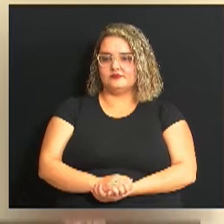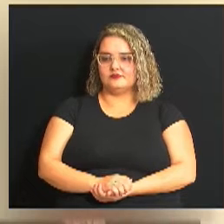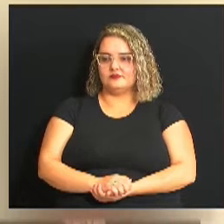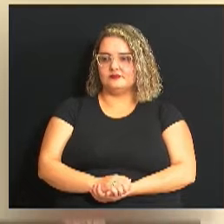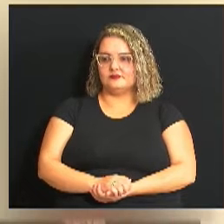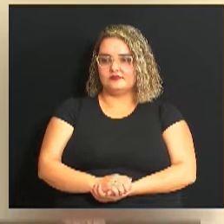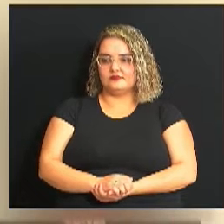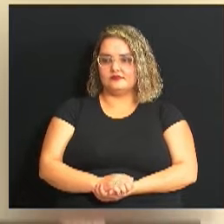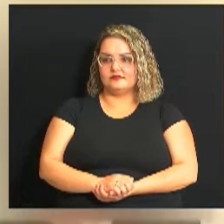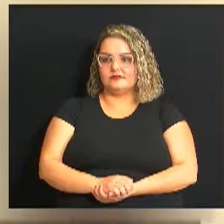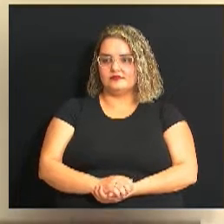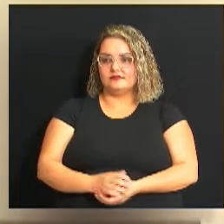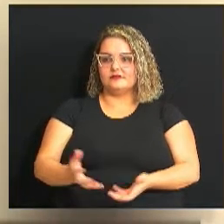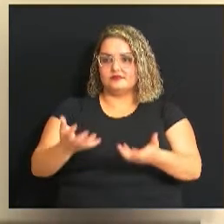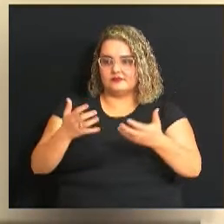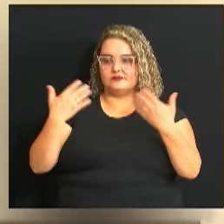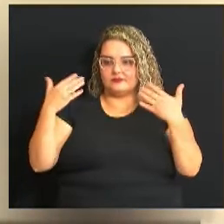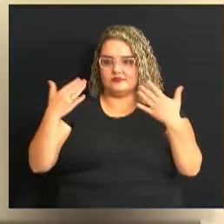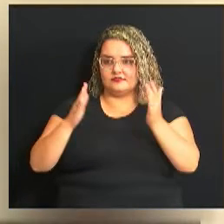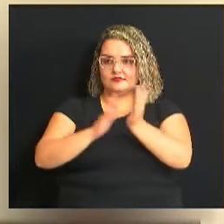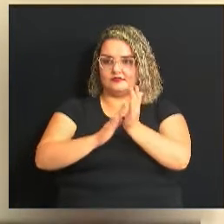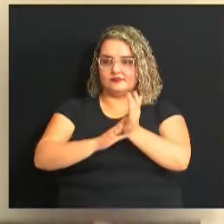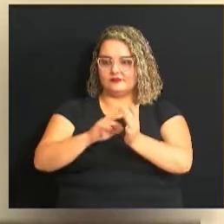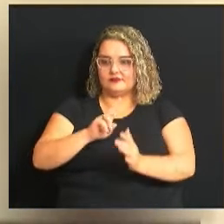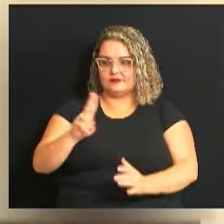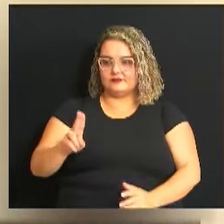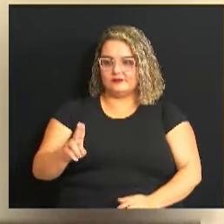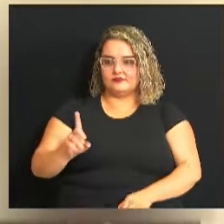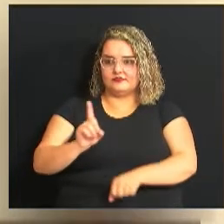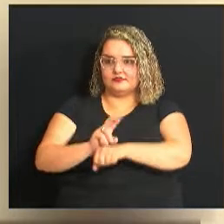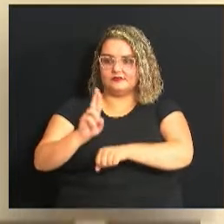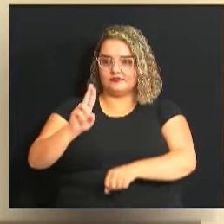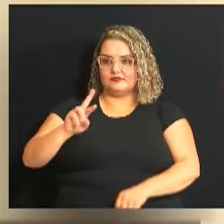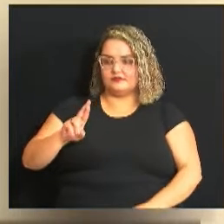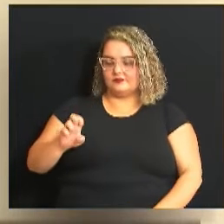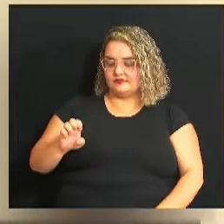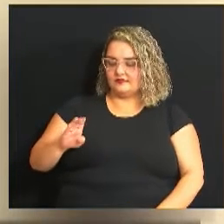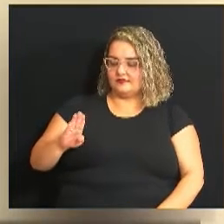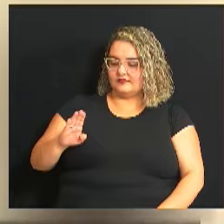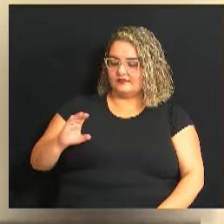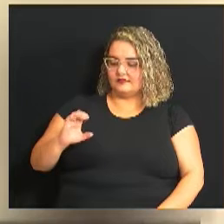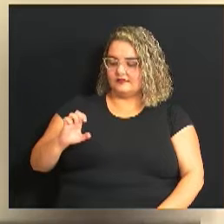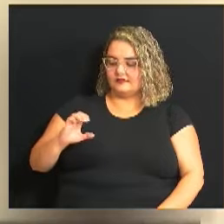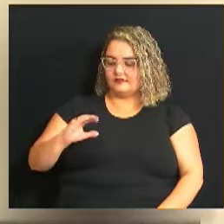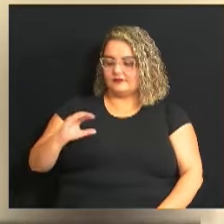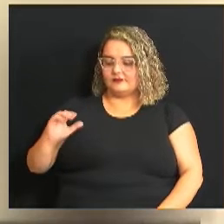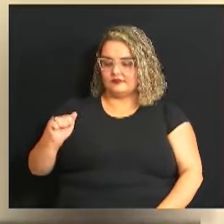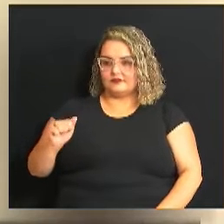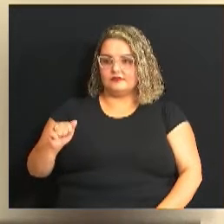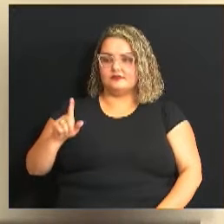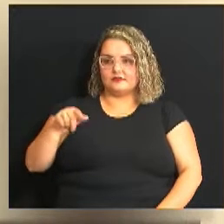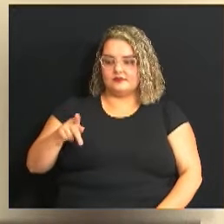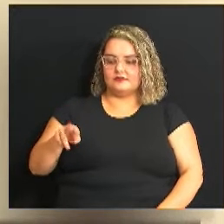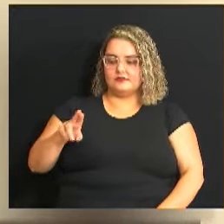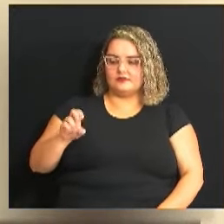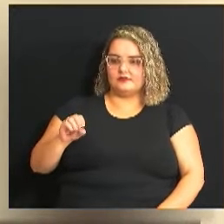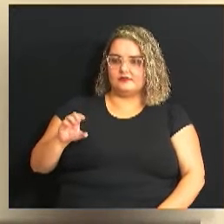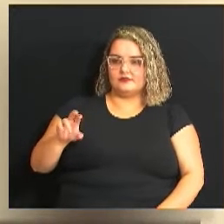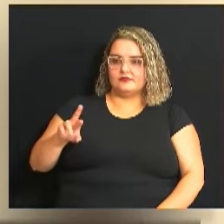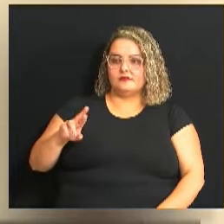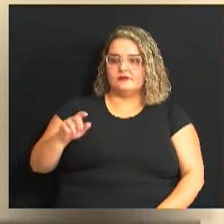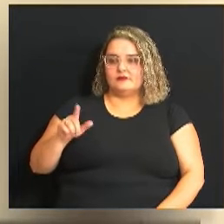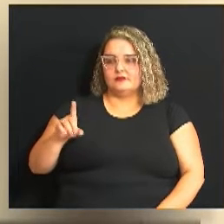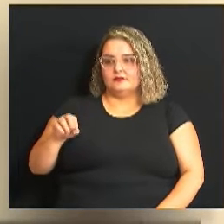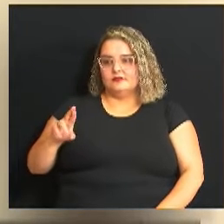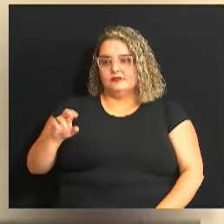quero aqui parabenizá-los em nome da doutora Rebeca, que é a procuradora municipal, e a